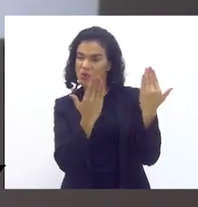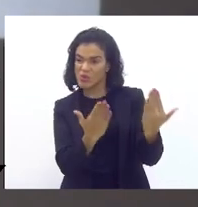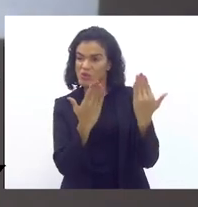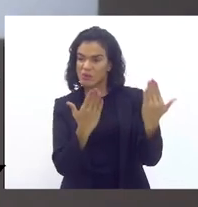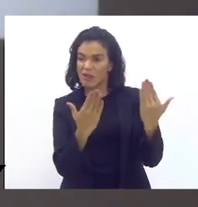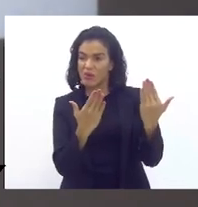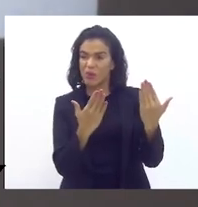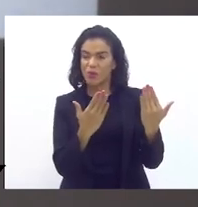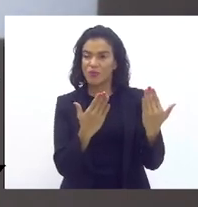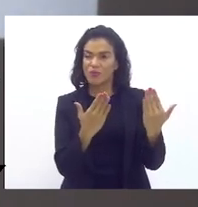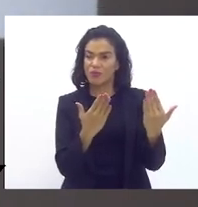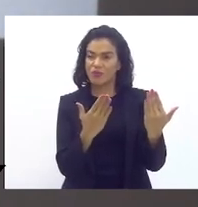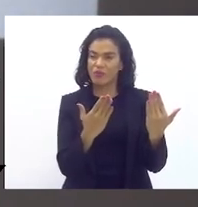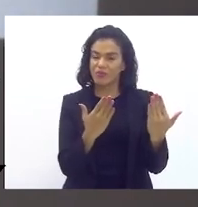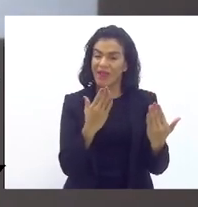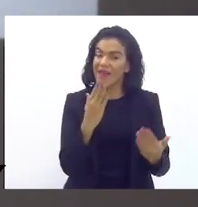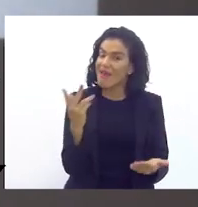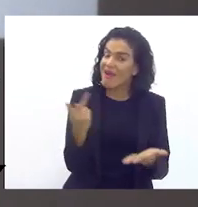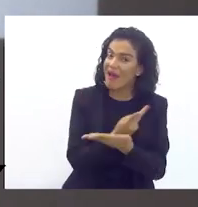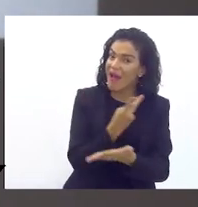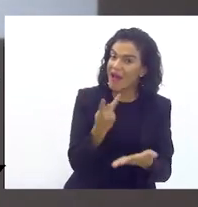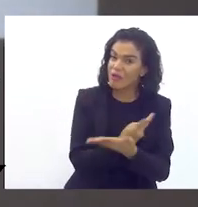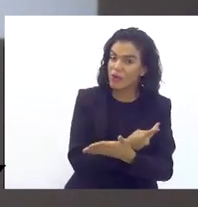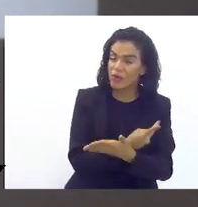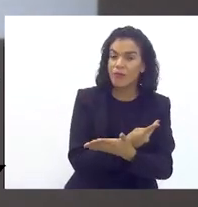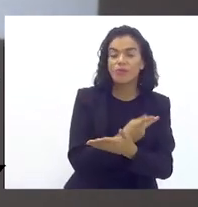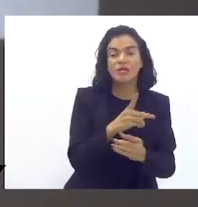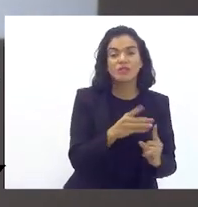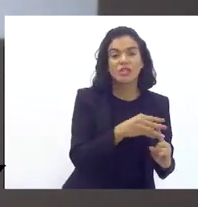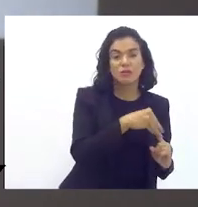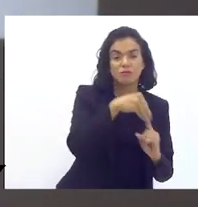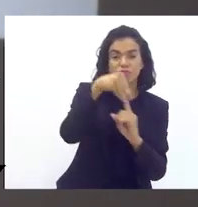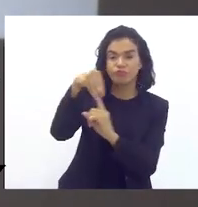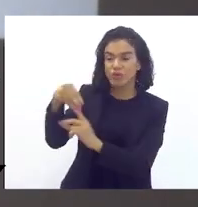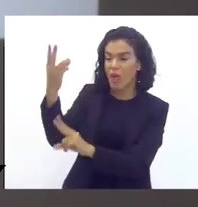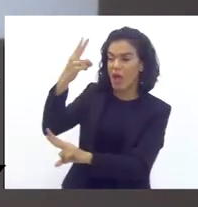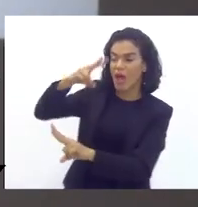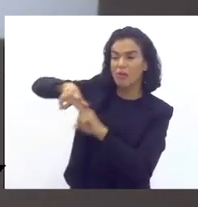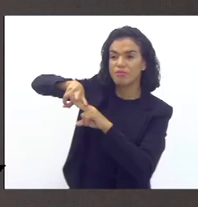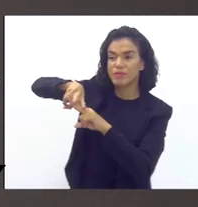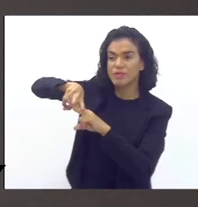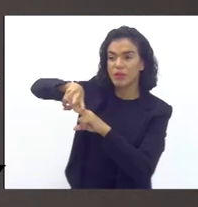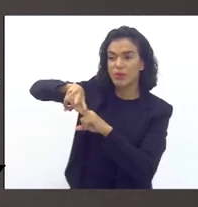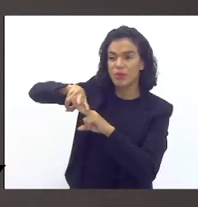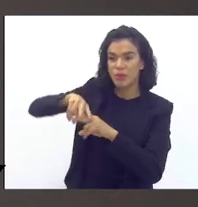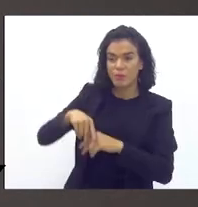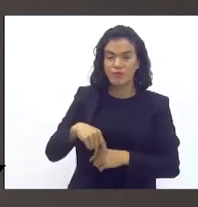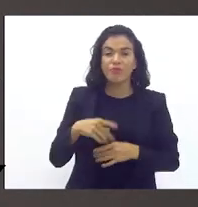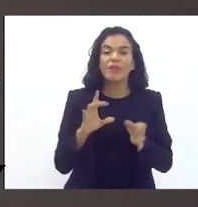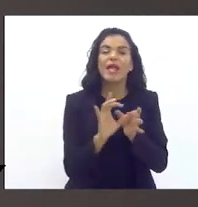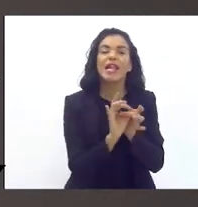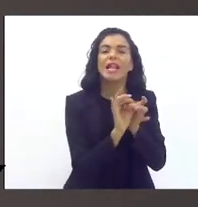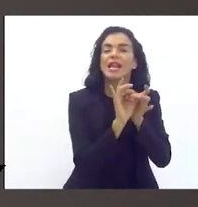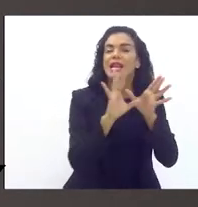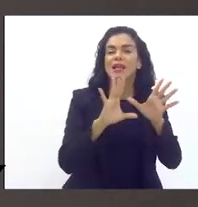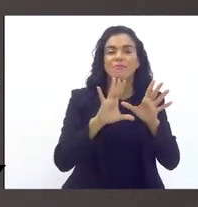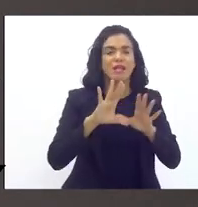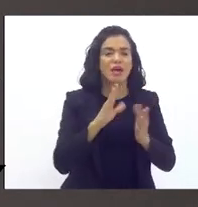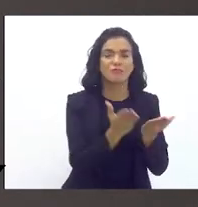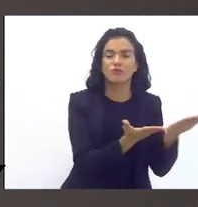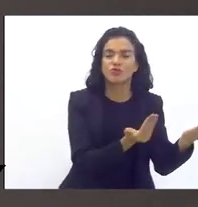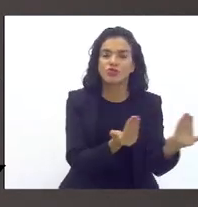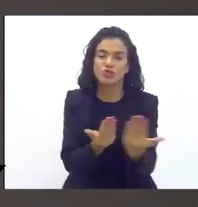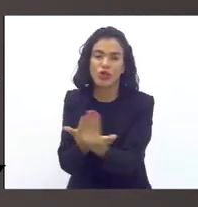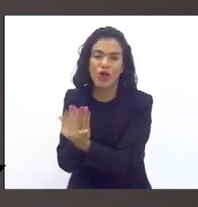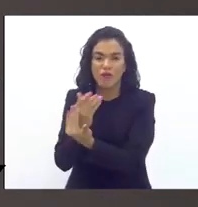e indevidamente sejam levadas condenadas a prisões liberdade para os nossos jovens